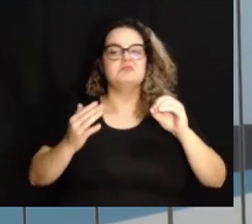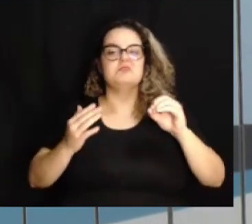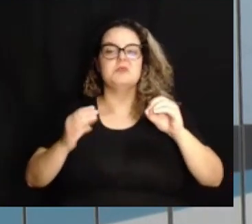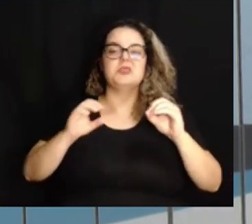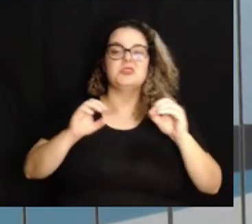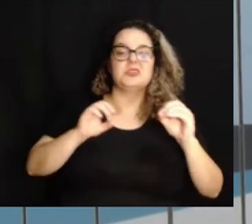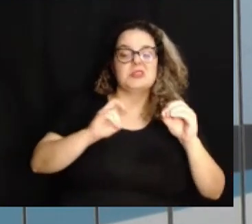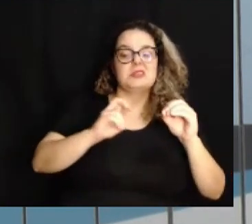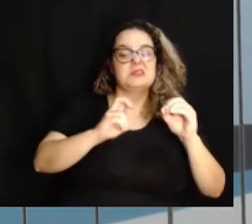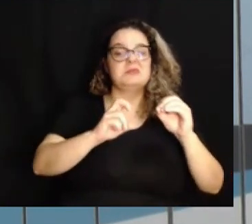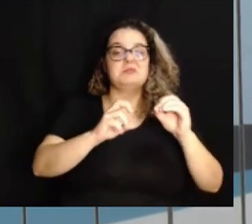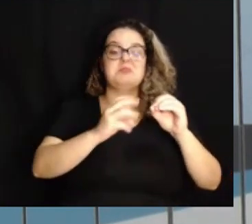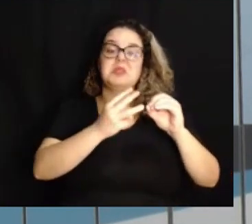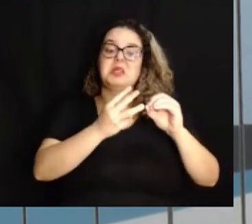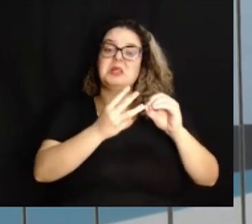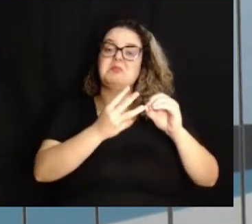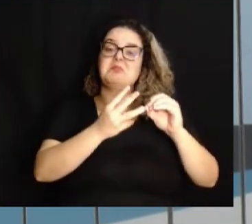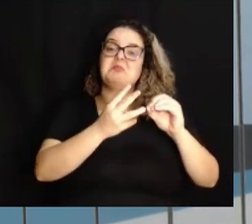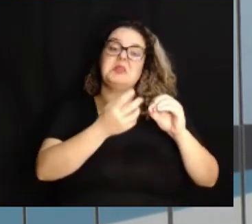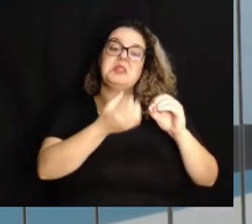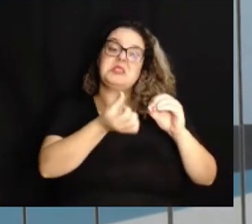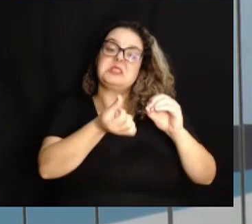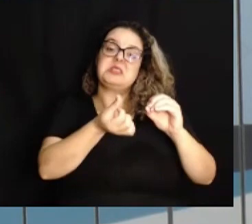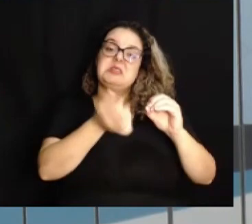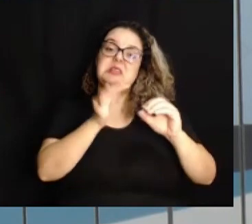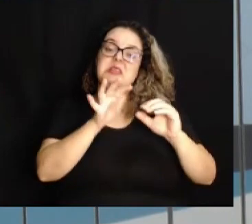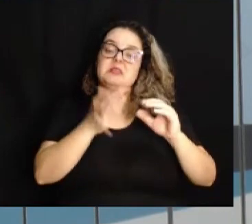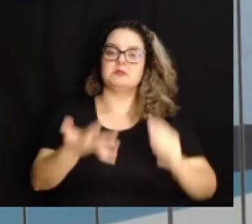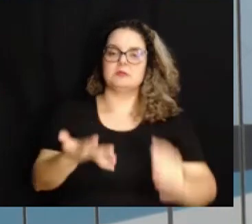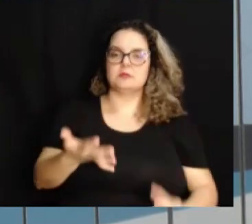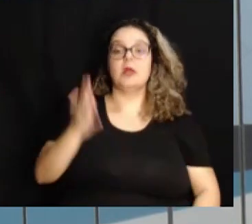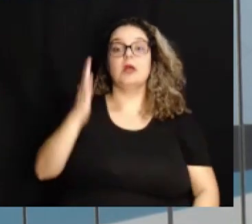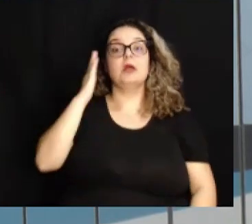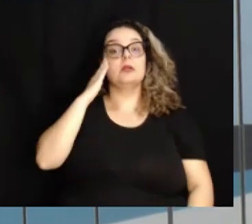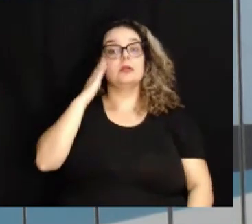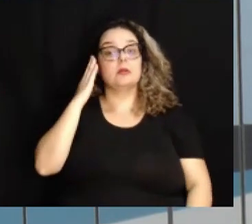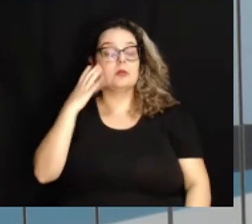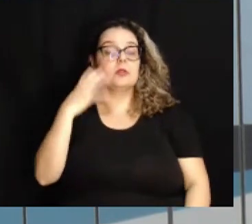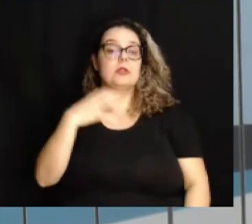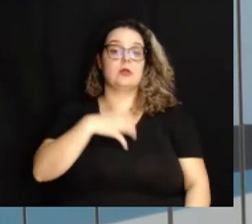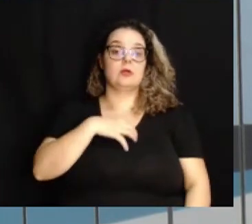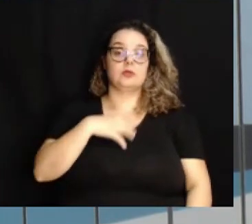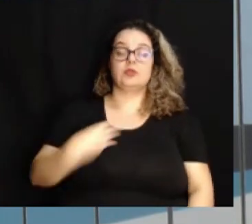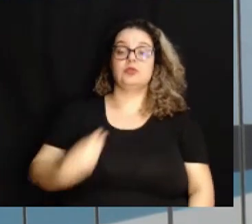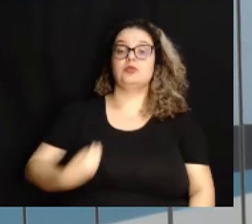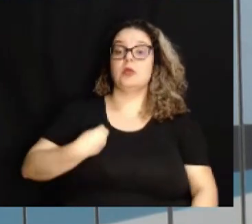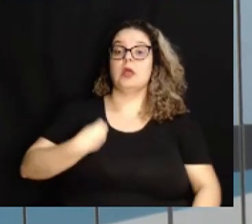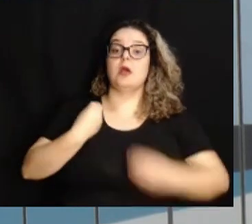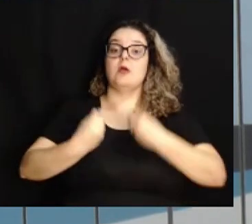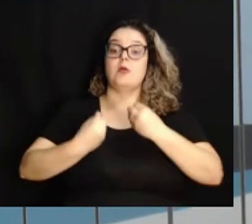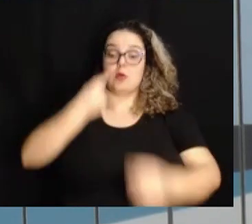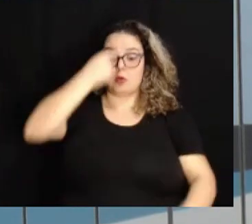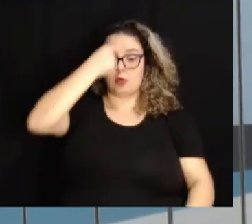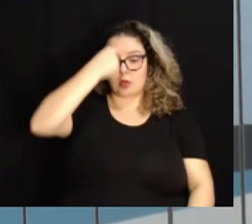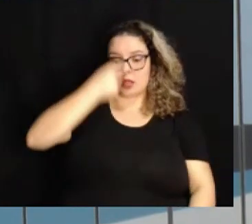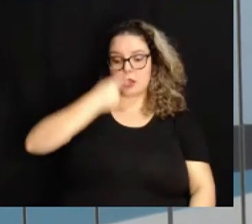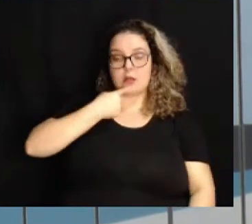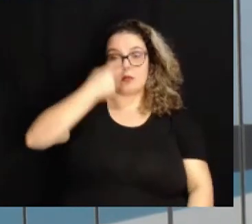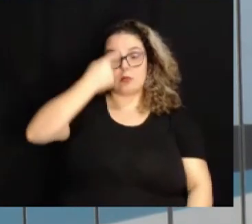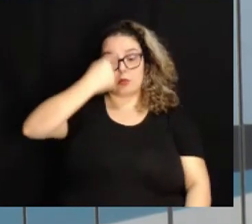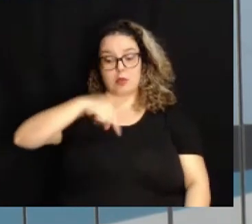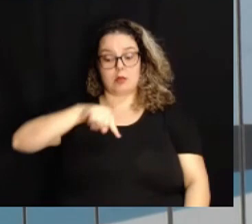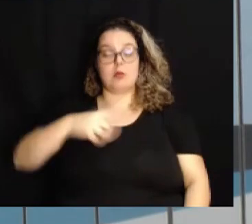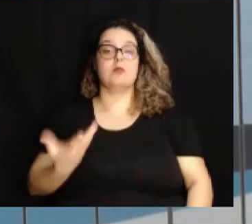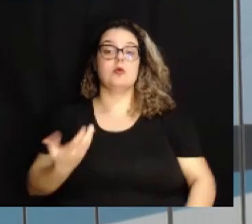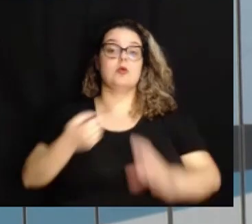3, às vezes vai ser 6. Então entender a sua forma de viver, qual é a sua personalidade, vai ajudar bastante nesse processo também. E